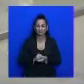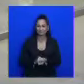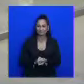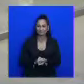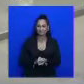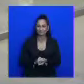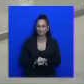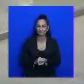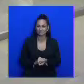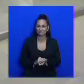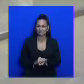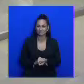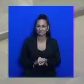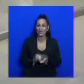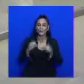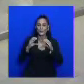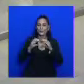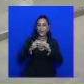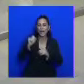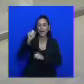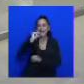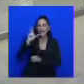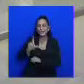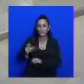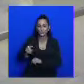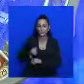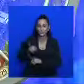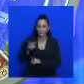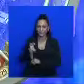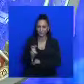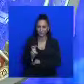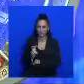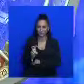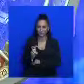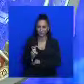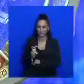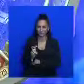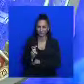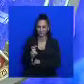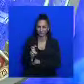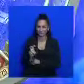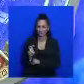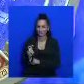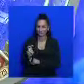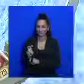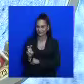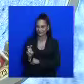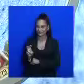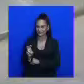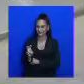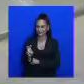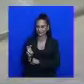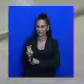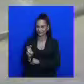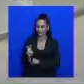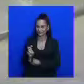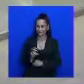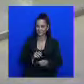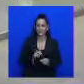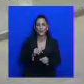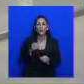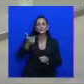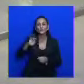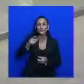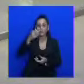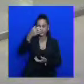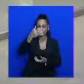Muito bem. Bola azul, número 5. Nossa garota da sorte mostrando aí no detalhe, você conferindo. Bola